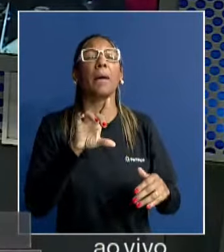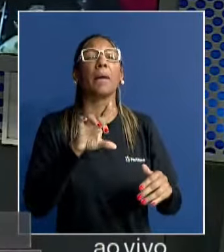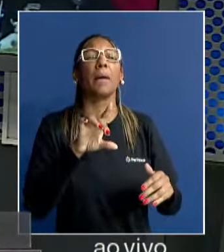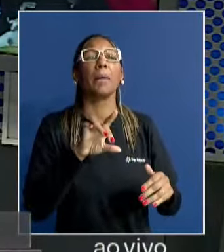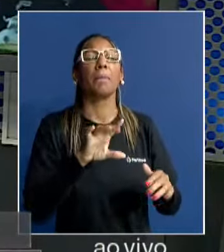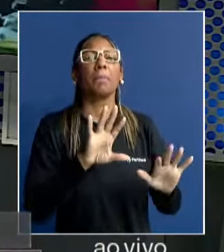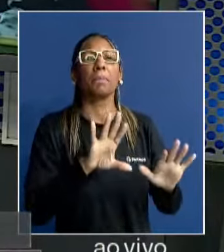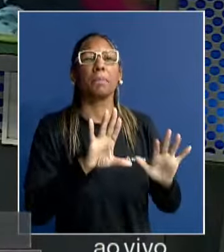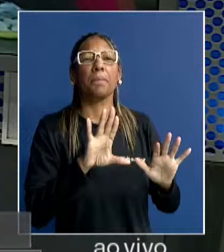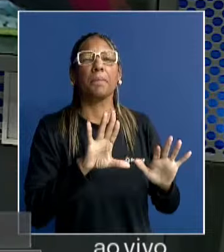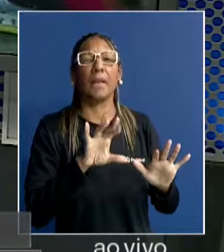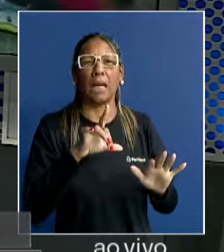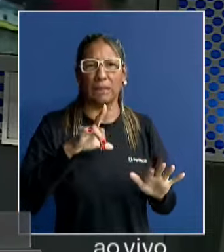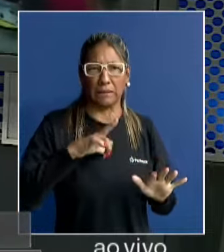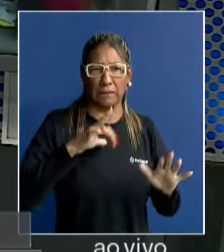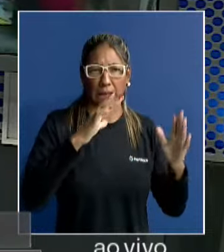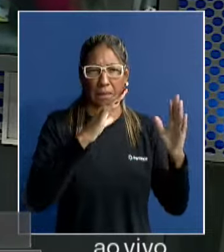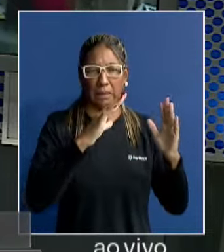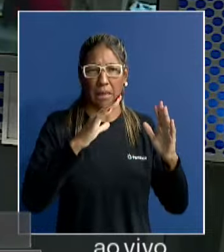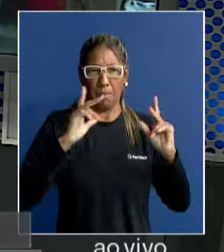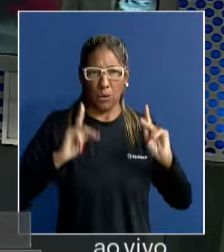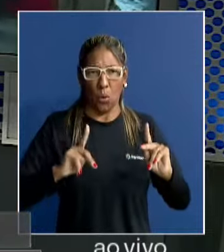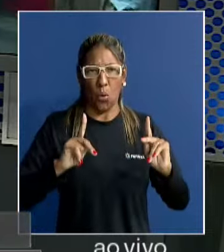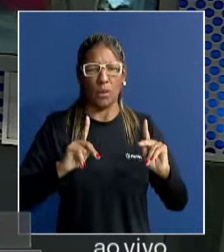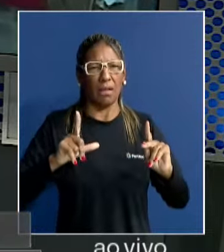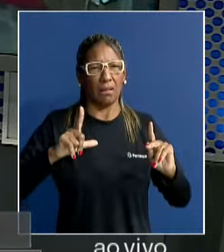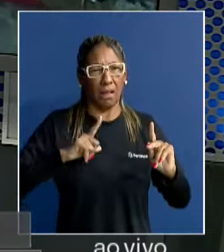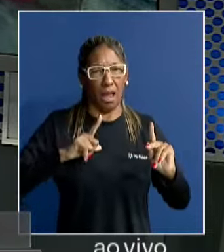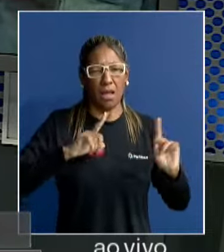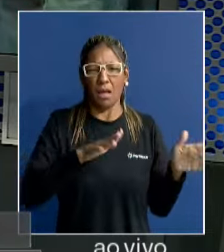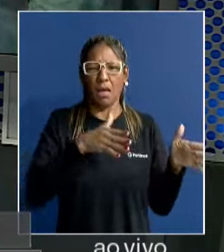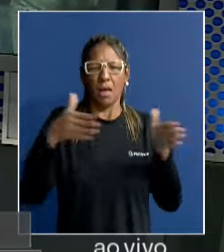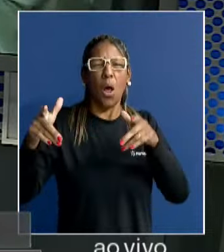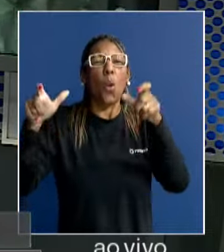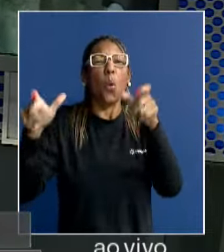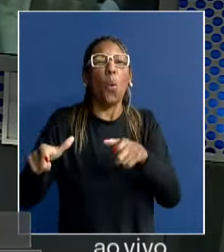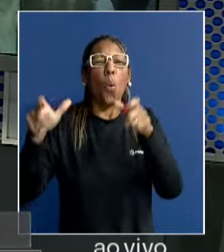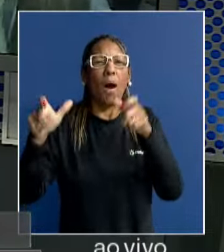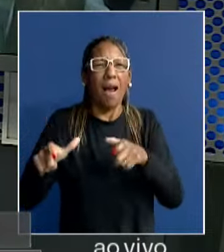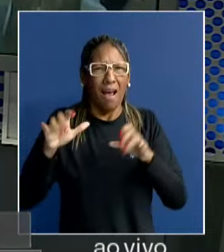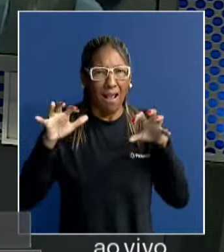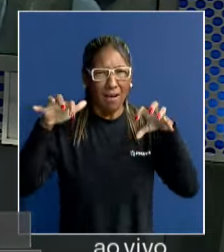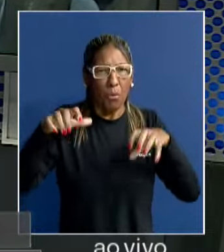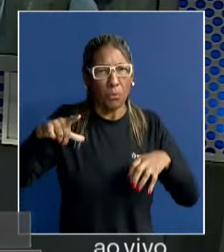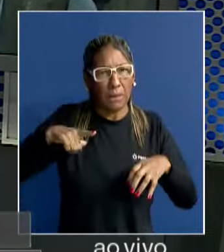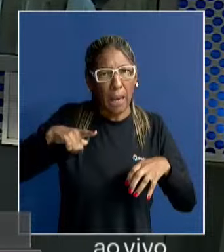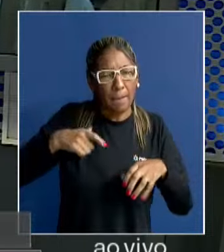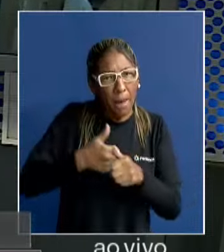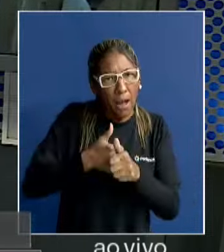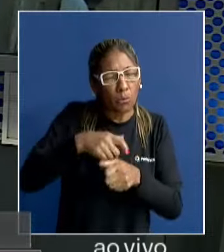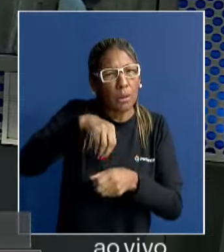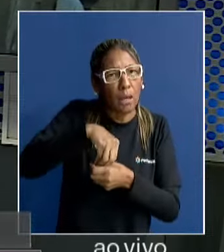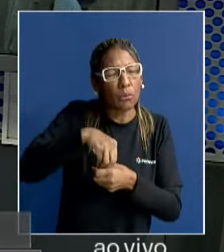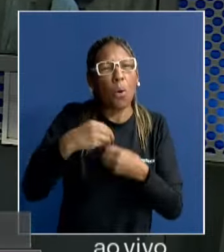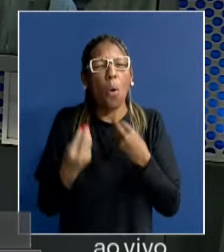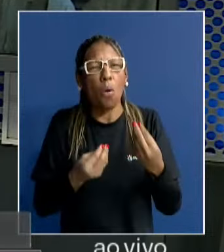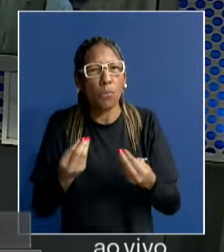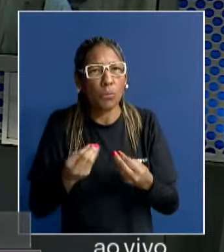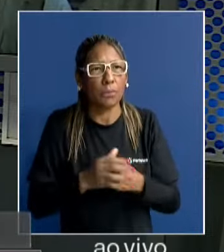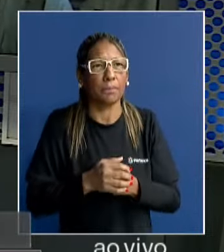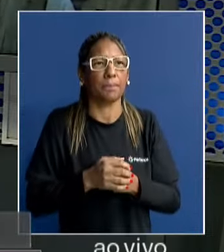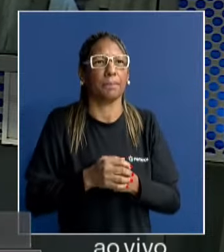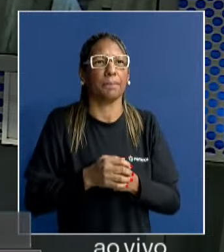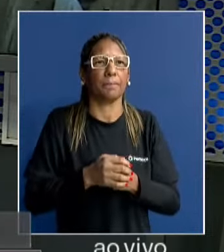complementar, fora os desabrigados, tem um espaço aí destinado a animais também que foram resgatados, né?